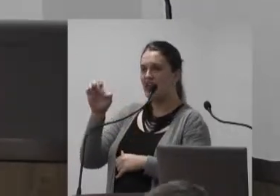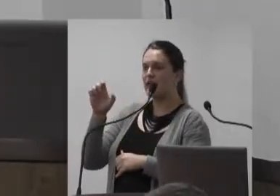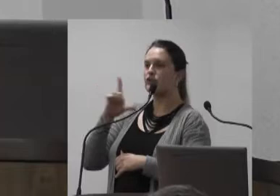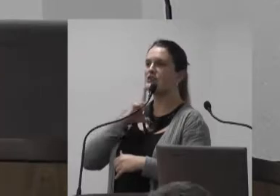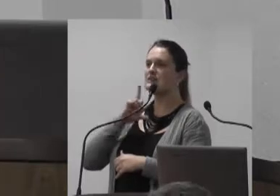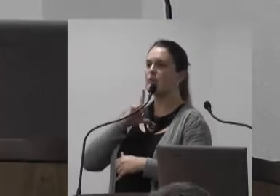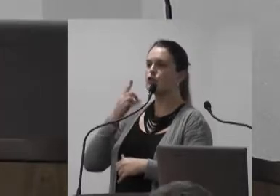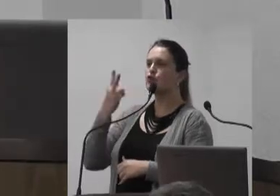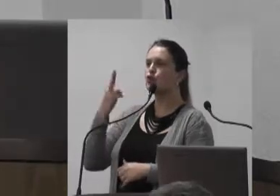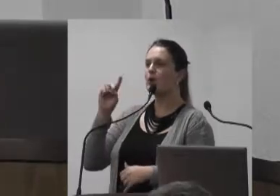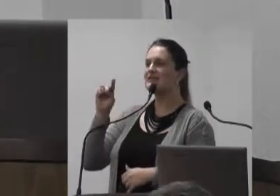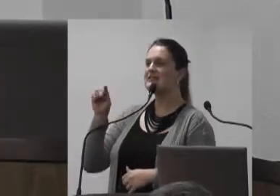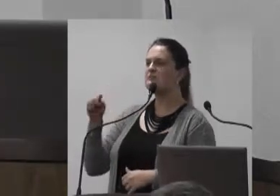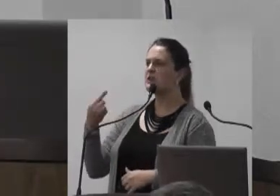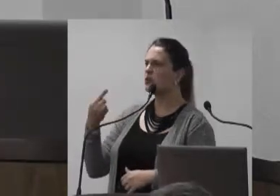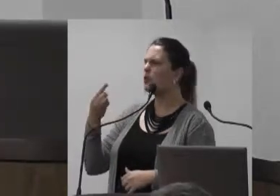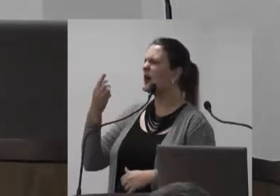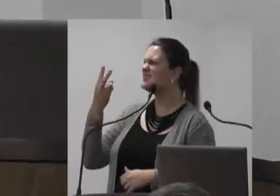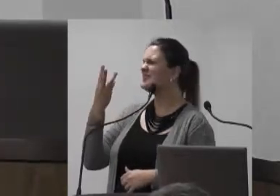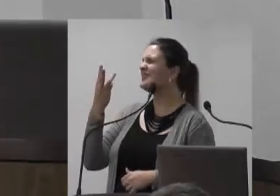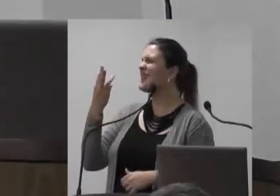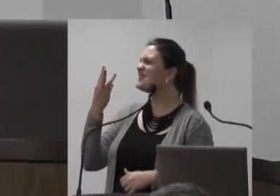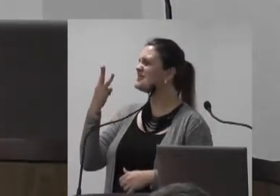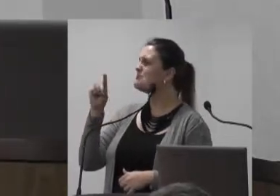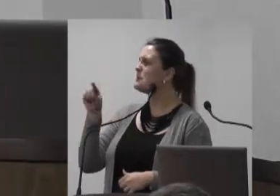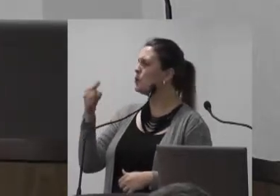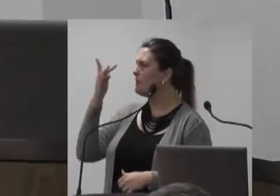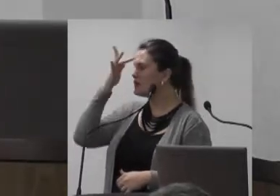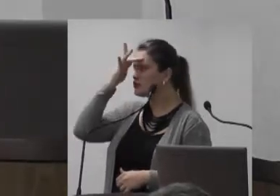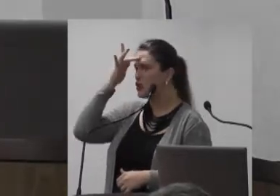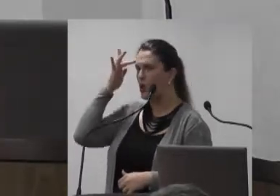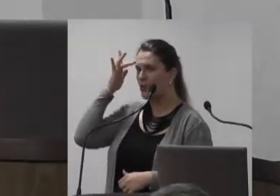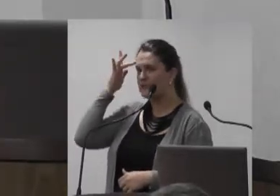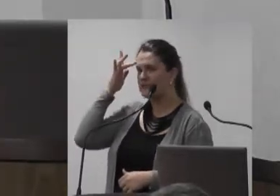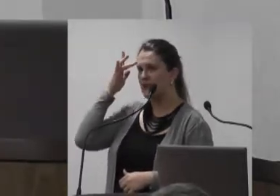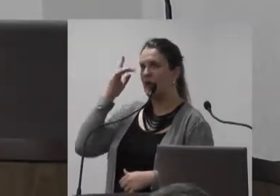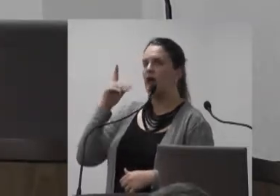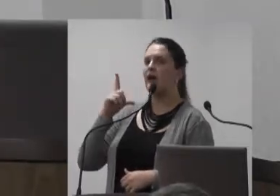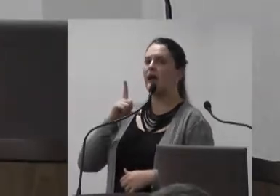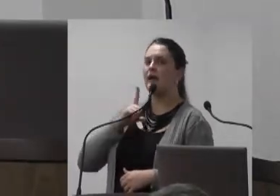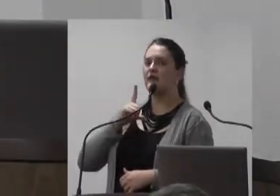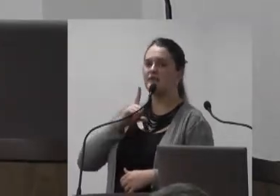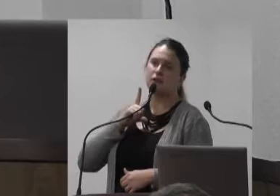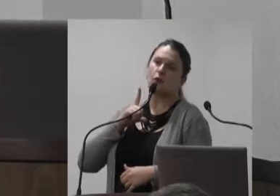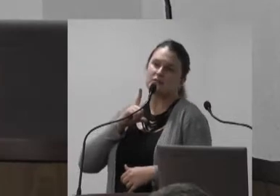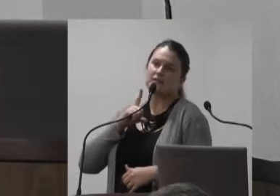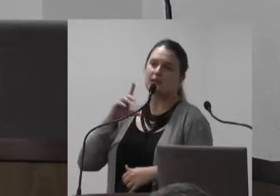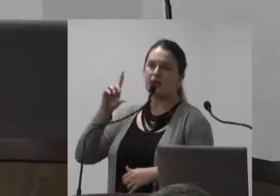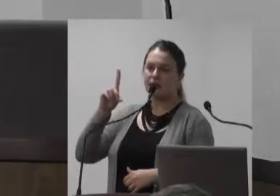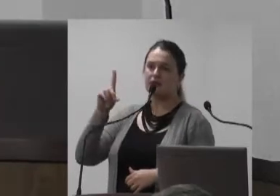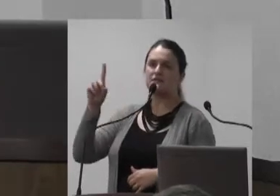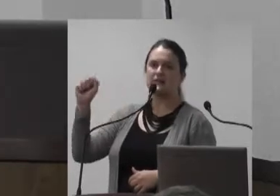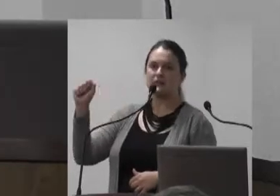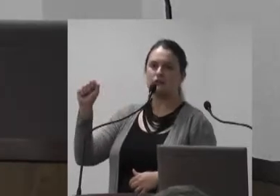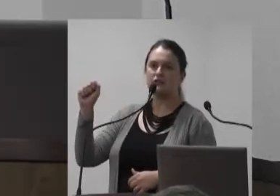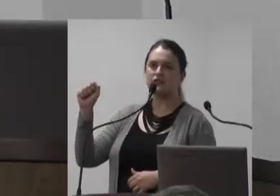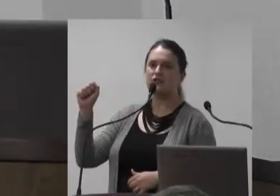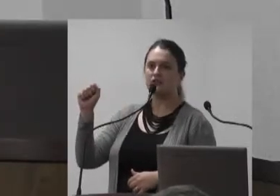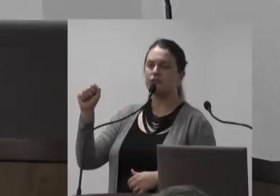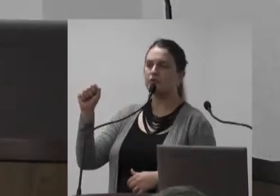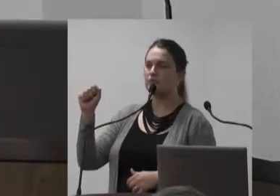IBGE, nós temos 2.000, quase 3.000 pessoas que se considera